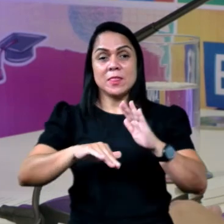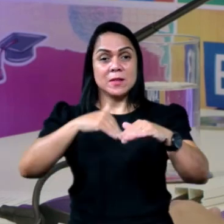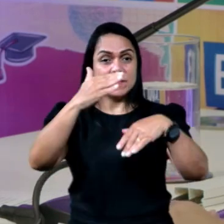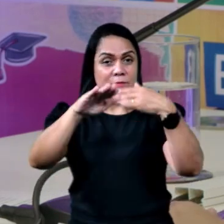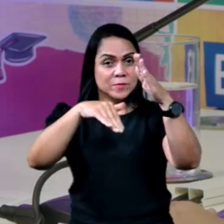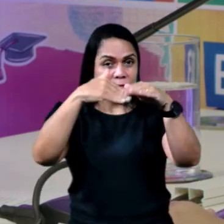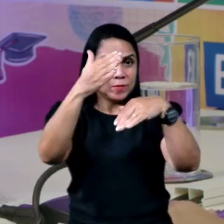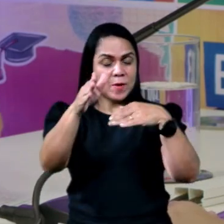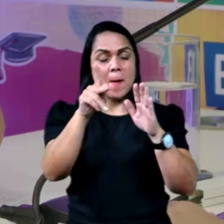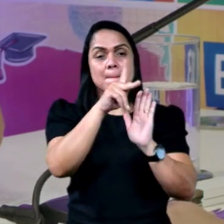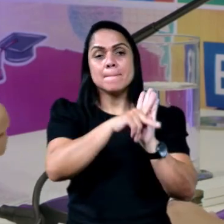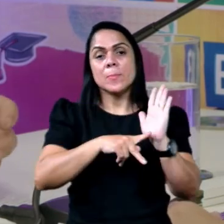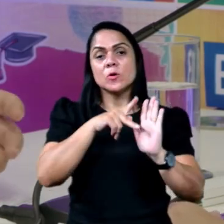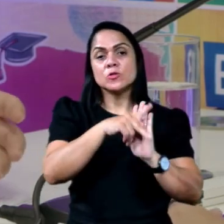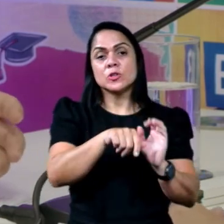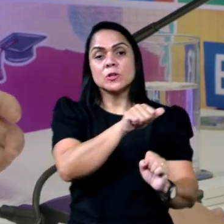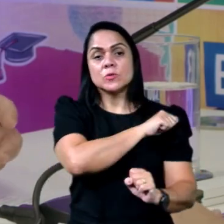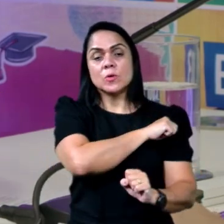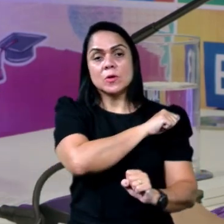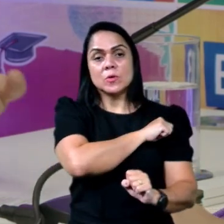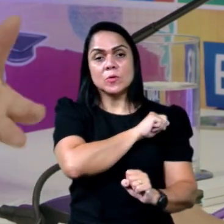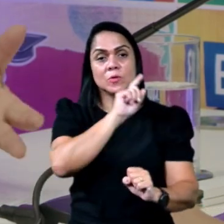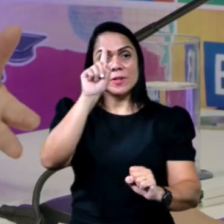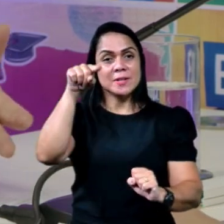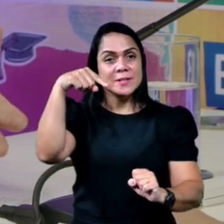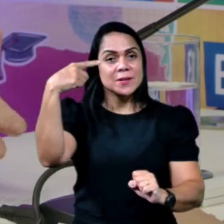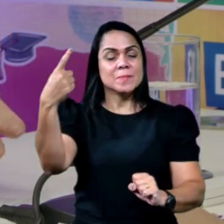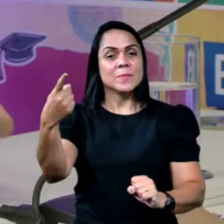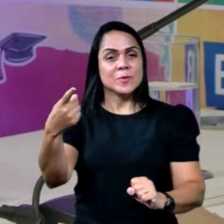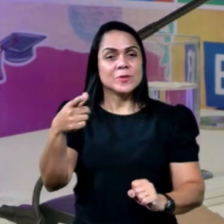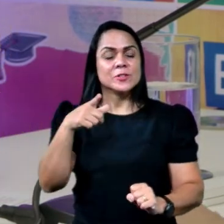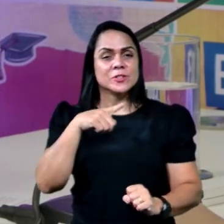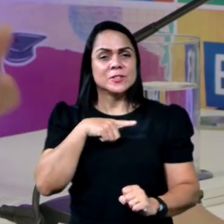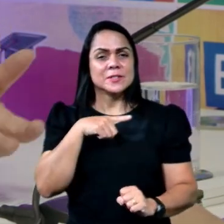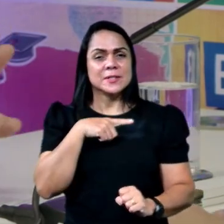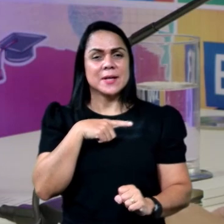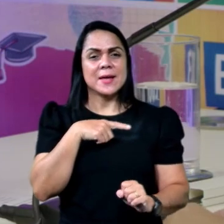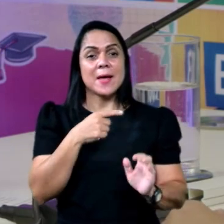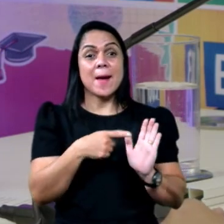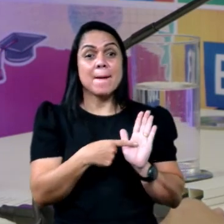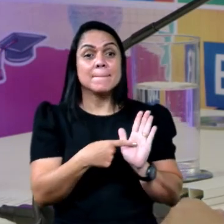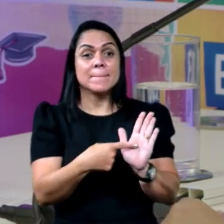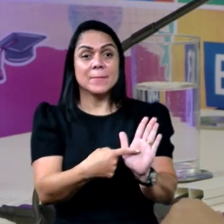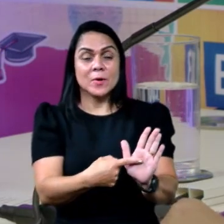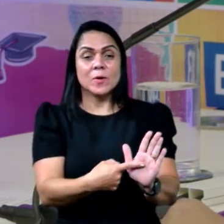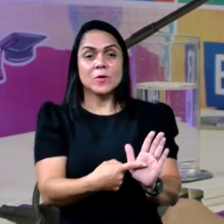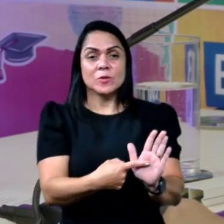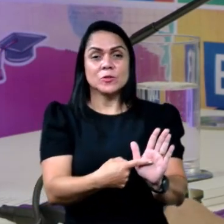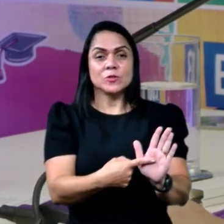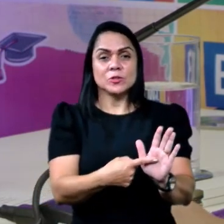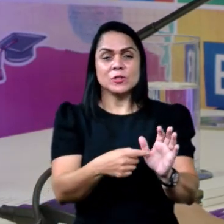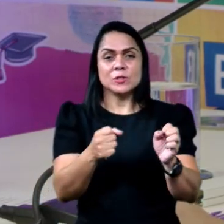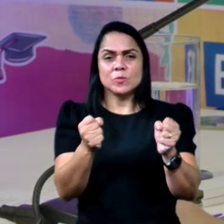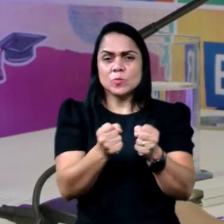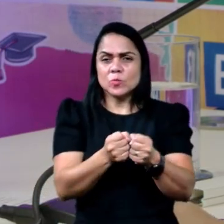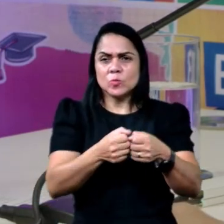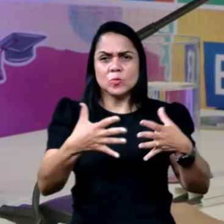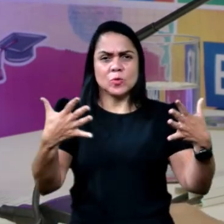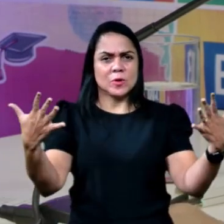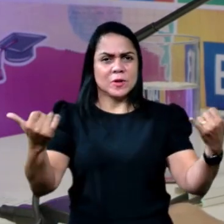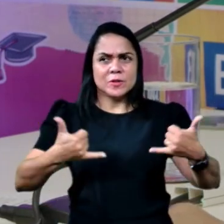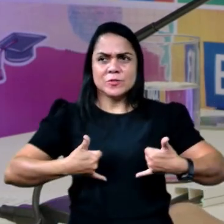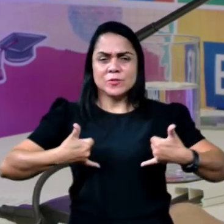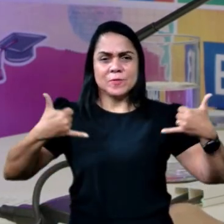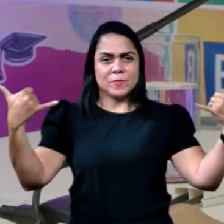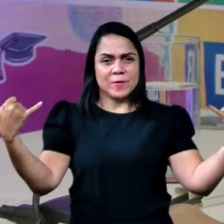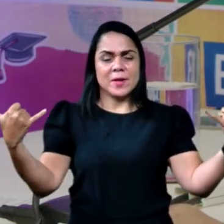alunos. E depois a gente tem uma mostra desse Fabim, que geralmente acontece num grande evento que o IFB realiza, que é o